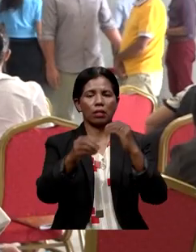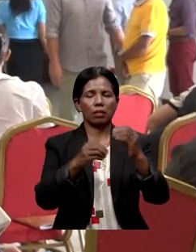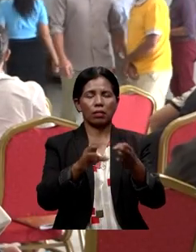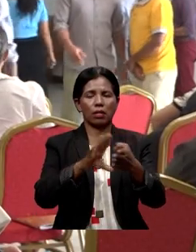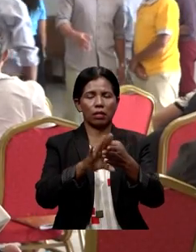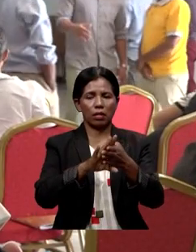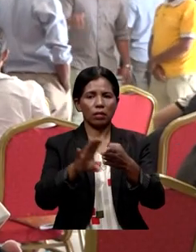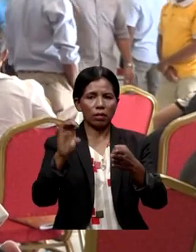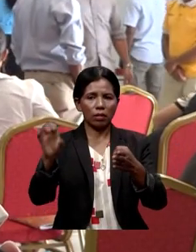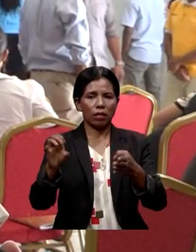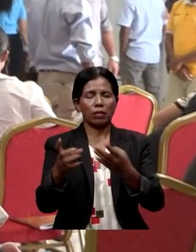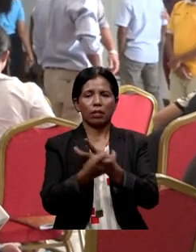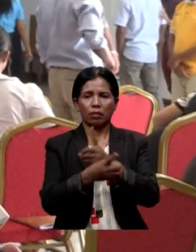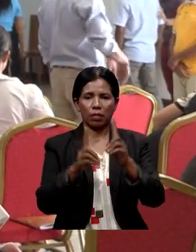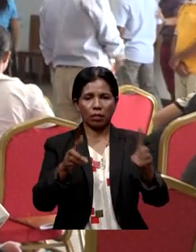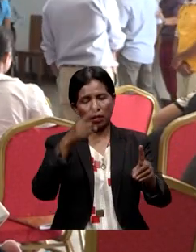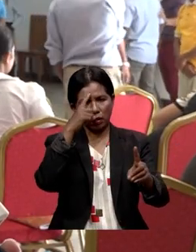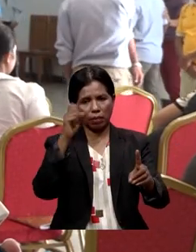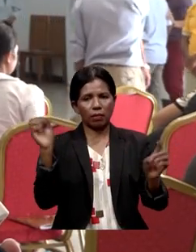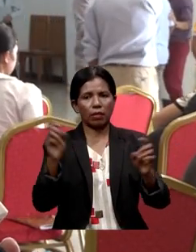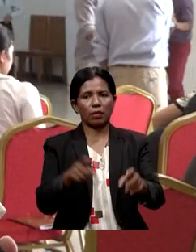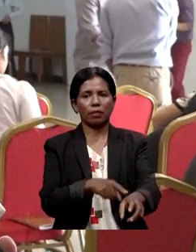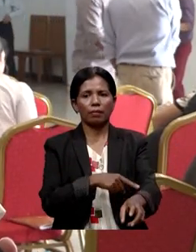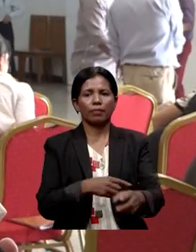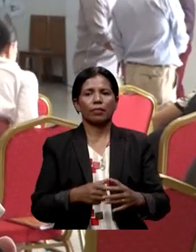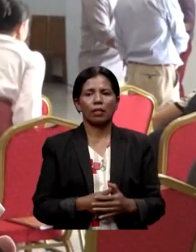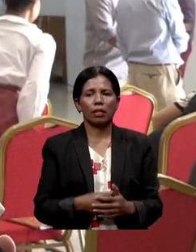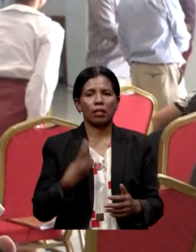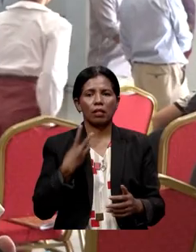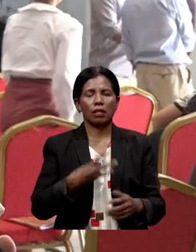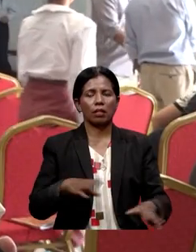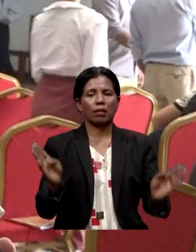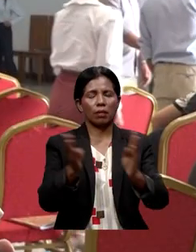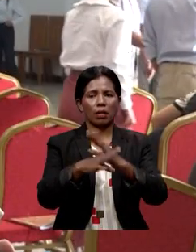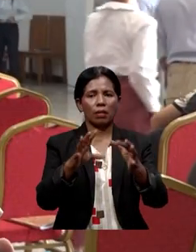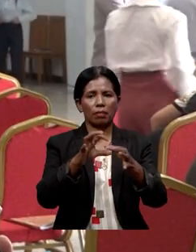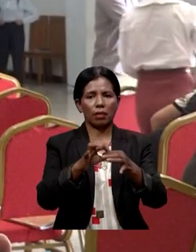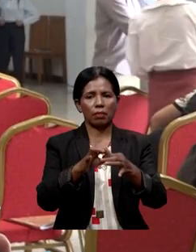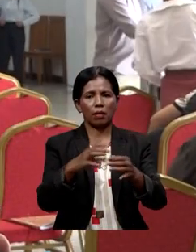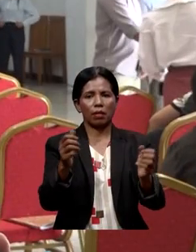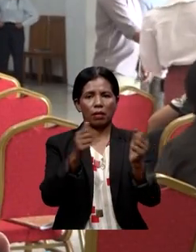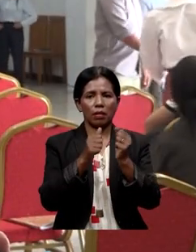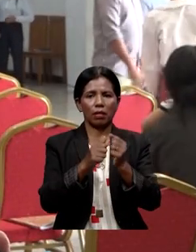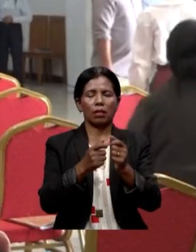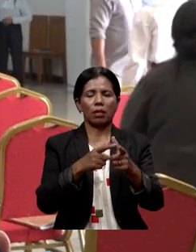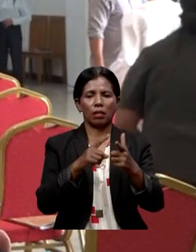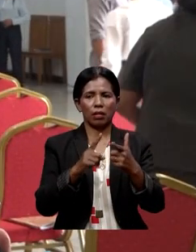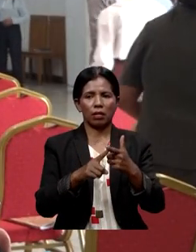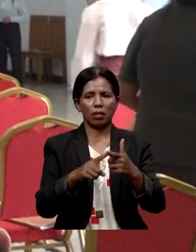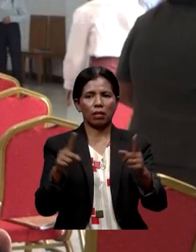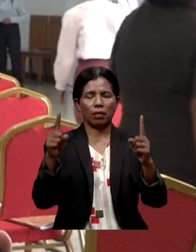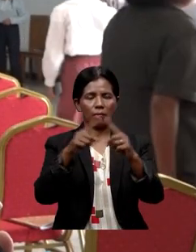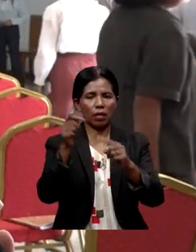democracia, tamba la cleurta ita sai membro permanente mos ba